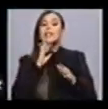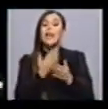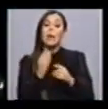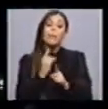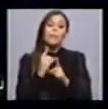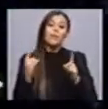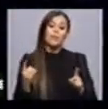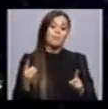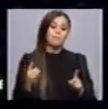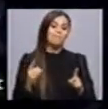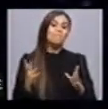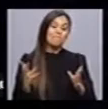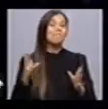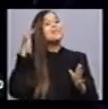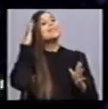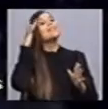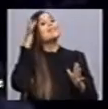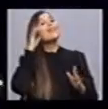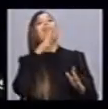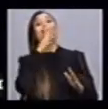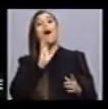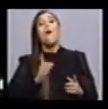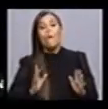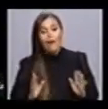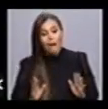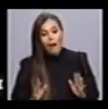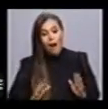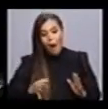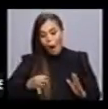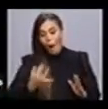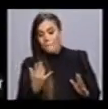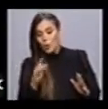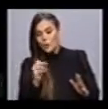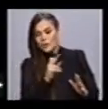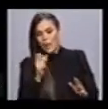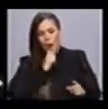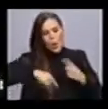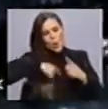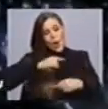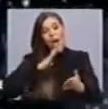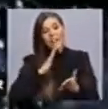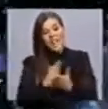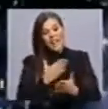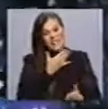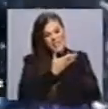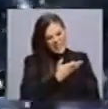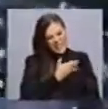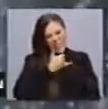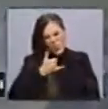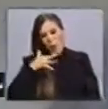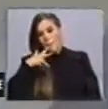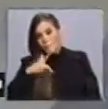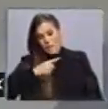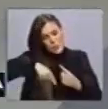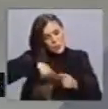interessante porque a teoria diz que os pulsares podem rodar até cerca de 72 mil rotações por minuto.